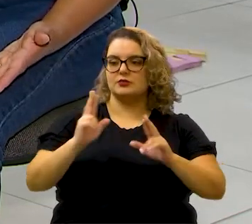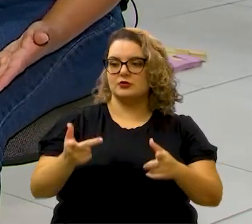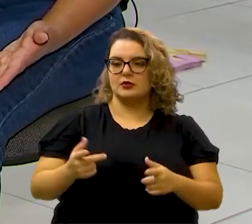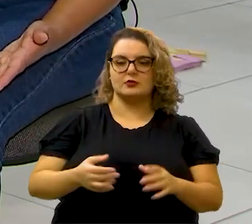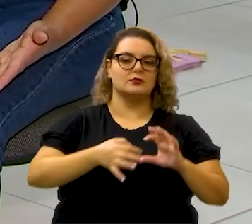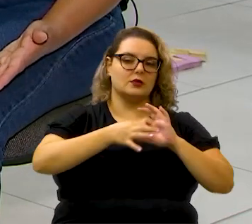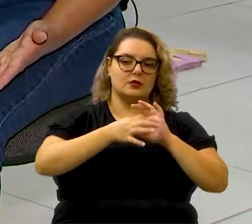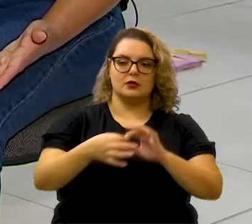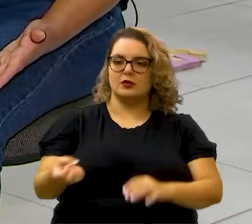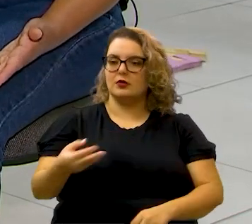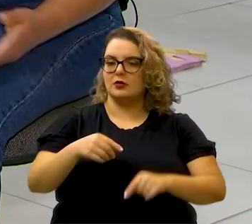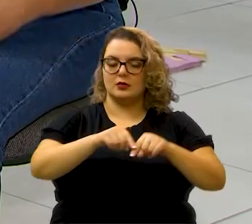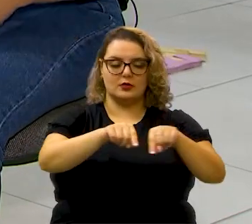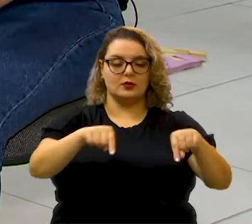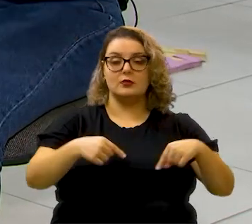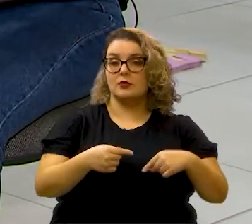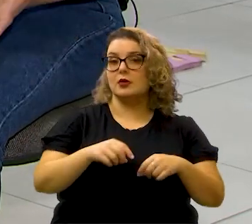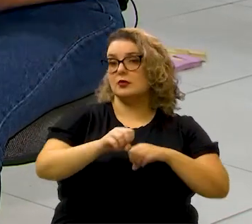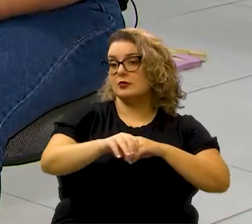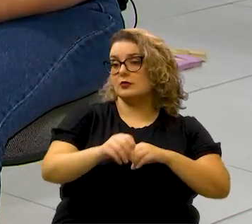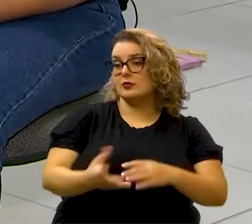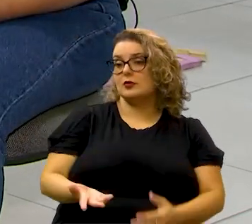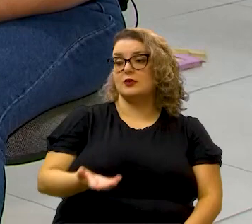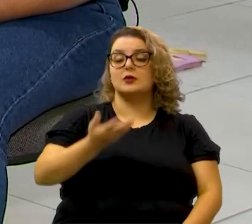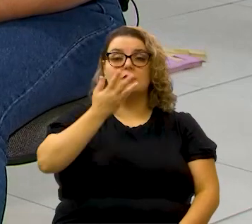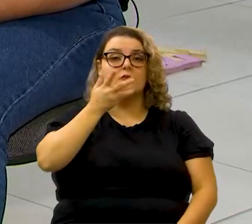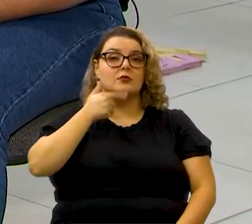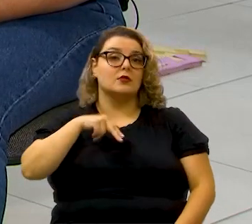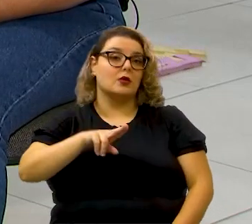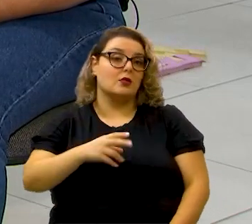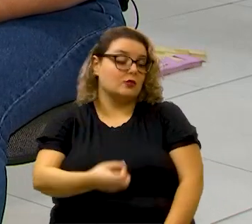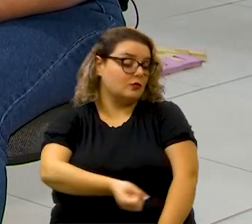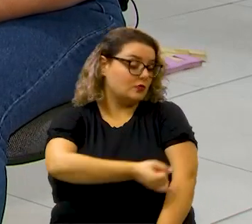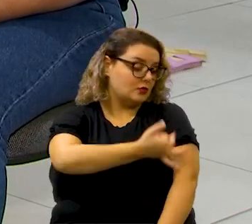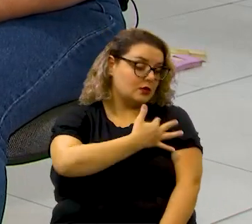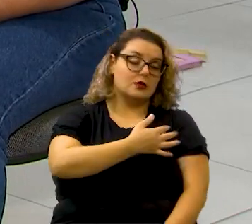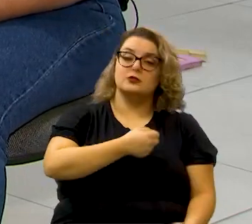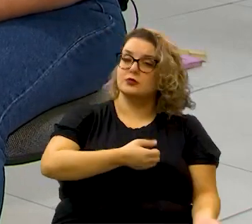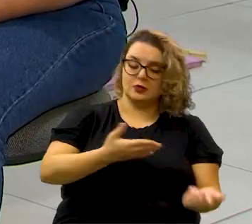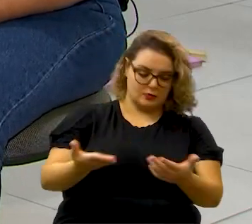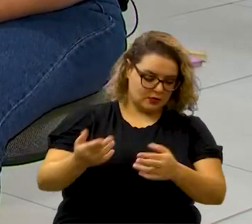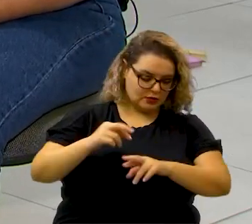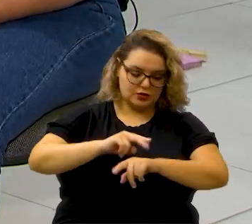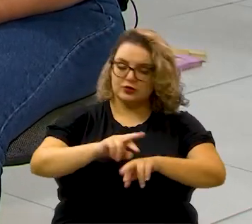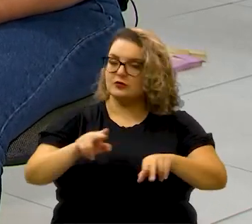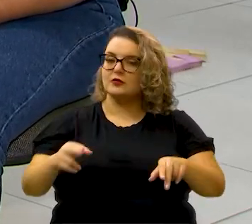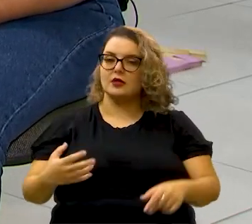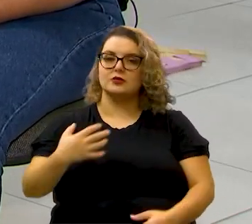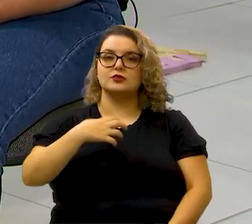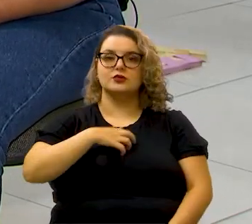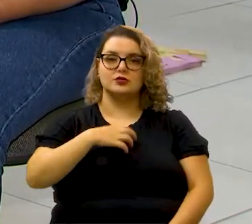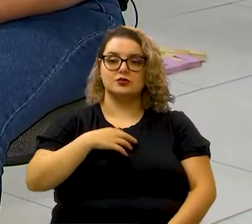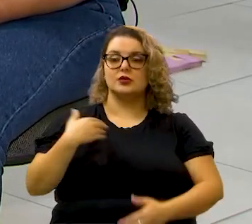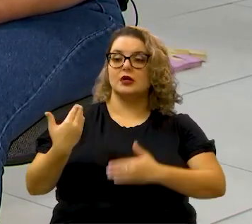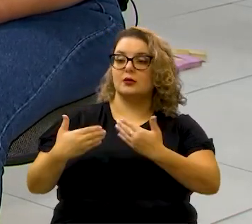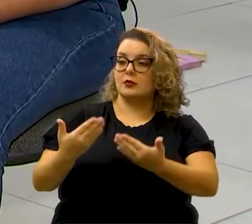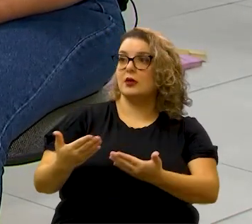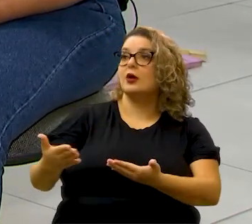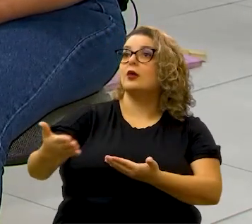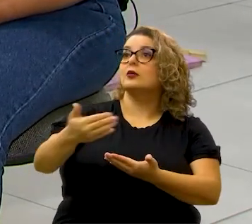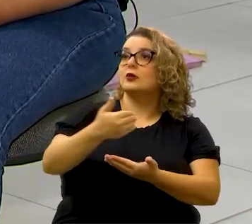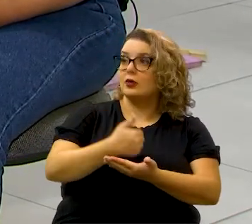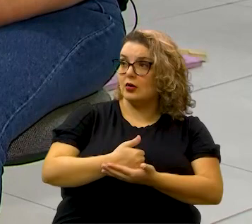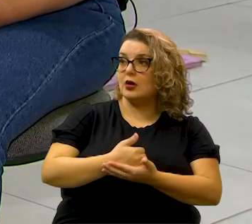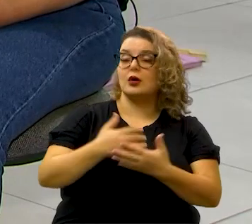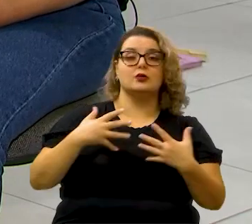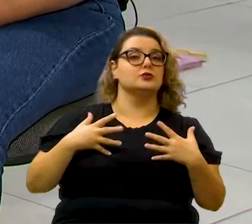nesse contexto novo. Né? Seja numa sala de educação infantil ou ensino fundamental, ela sempre vai se apresentar de diferentes maneiras. Então,